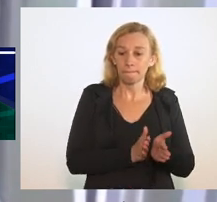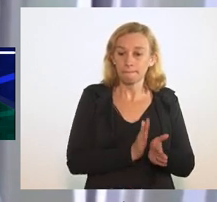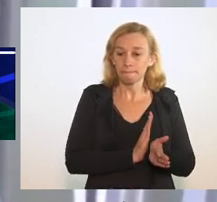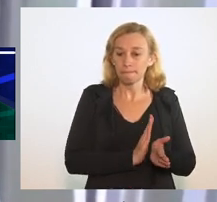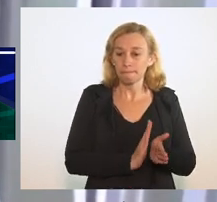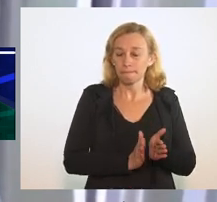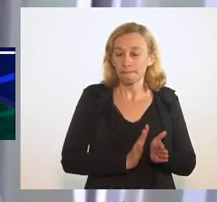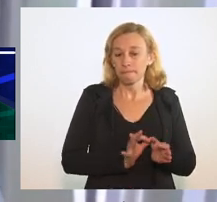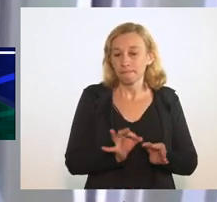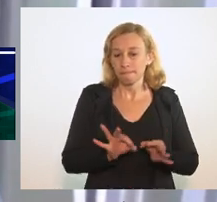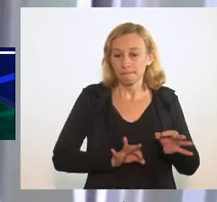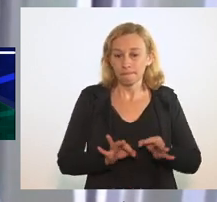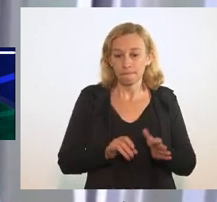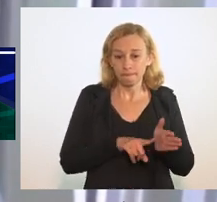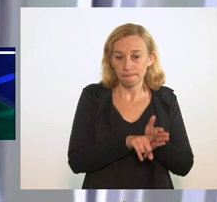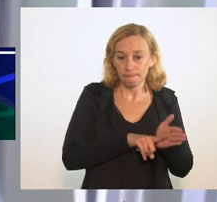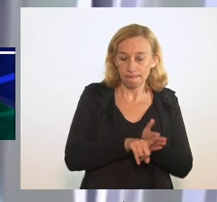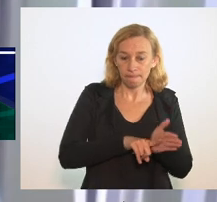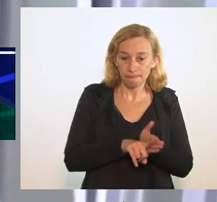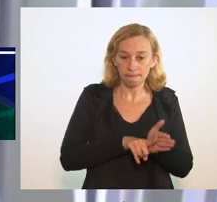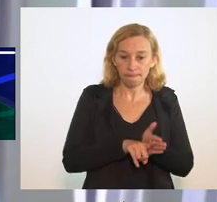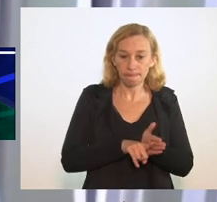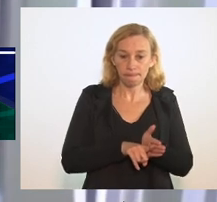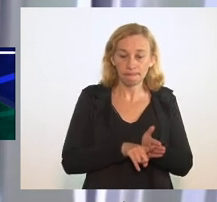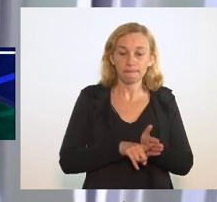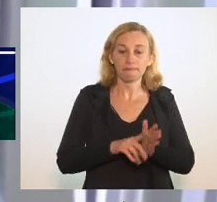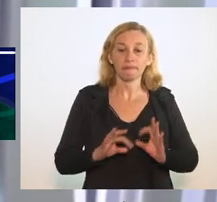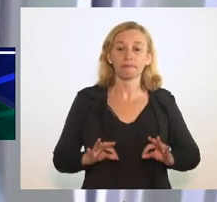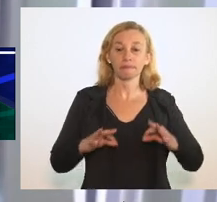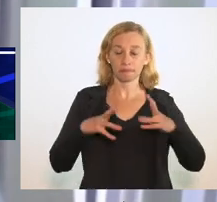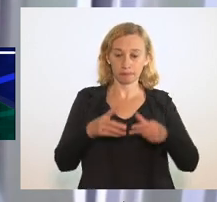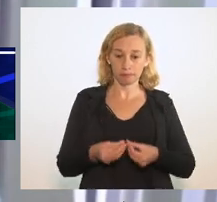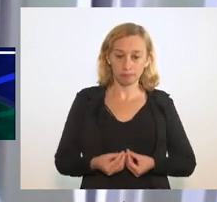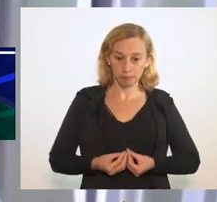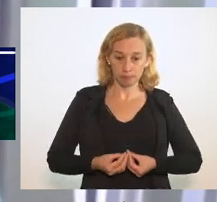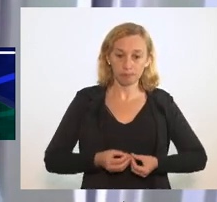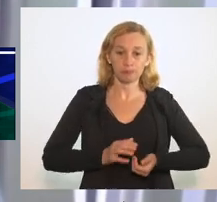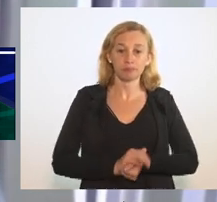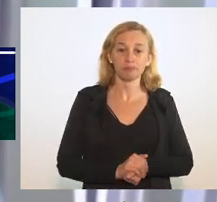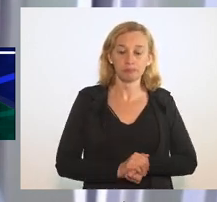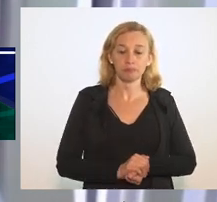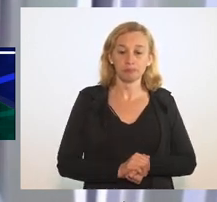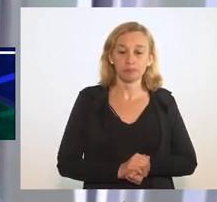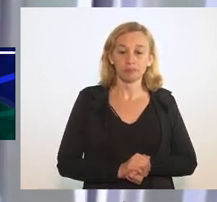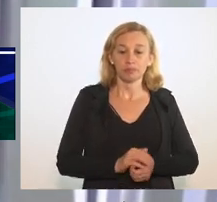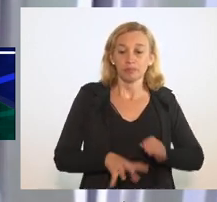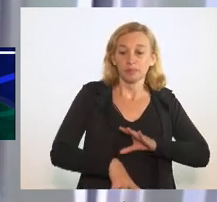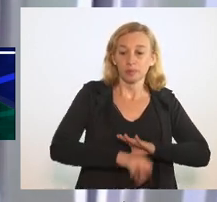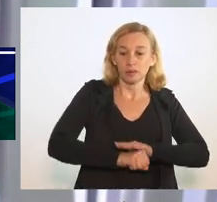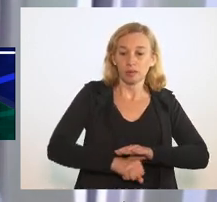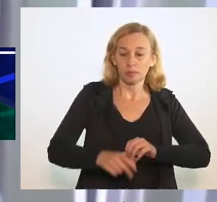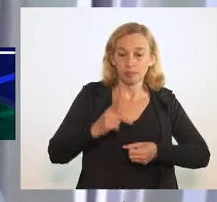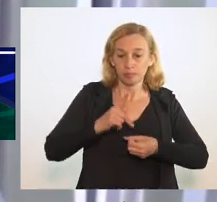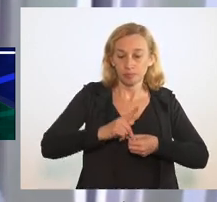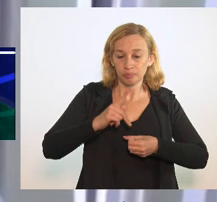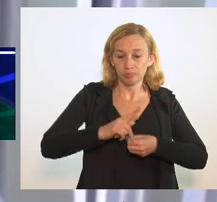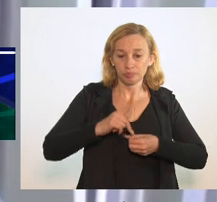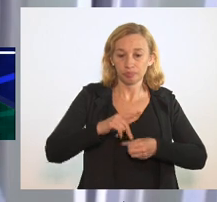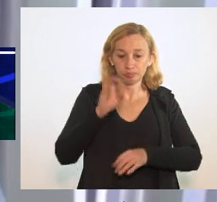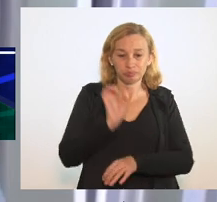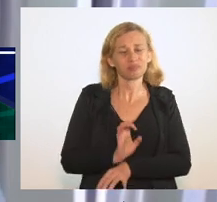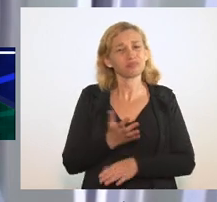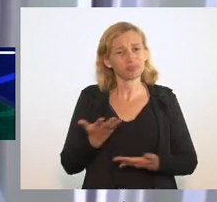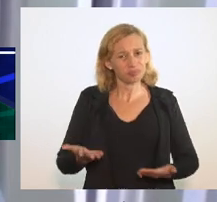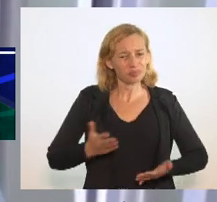às compensações e participações financeiras oriundas da exploração do petróleo no Estado. Ora,